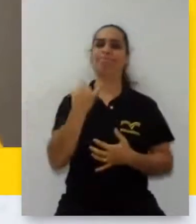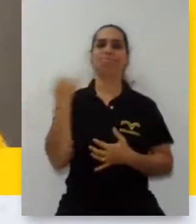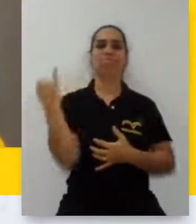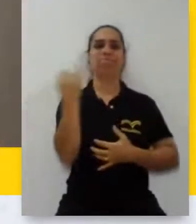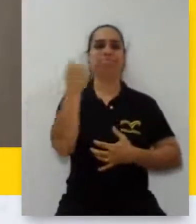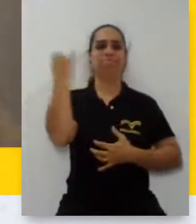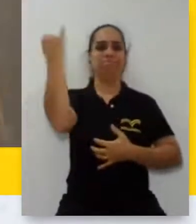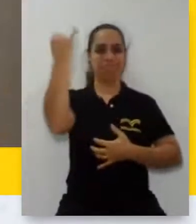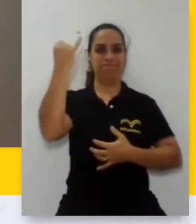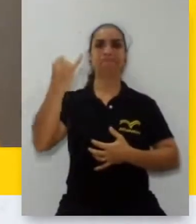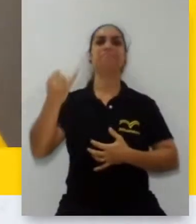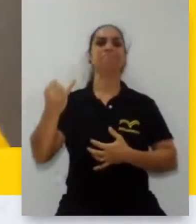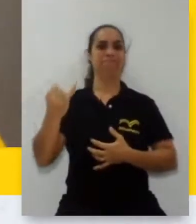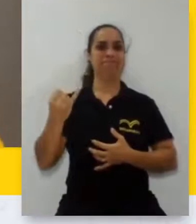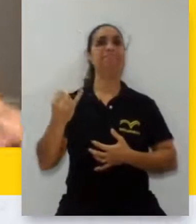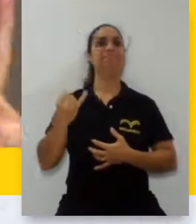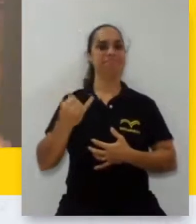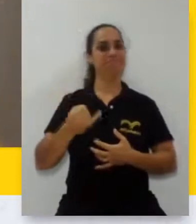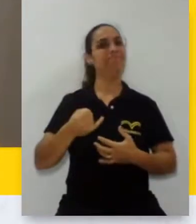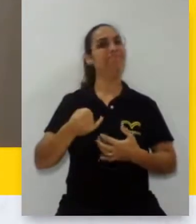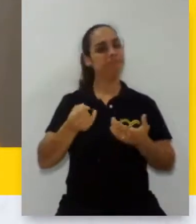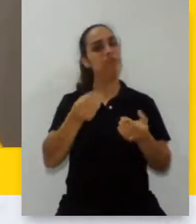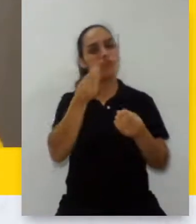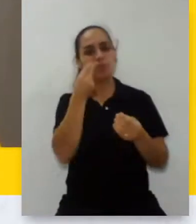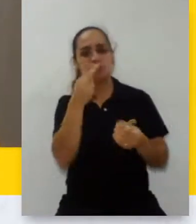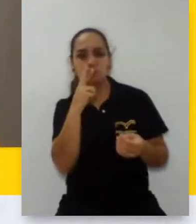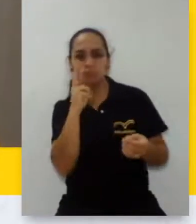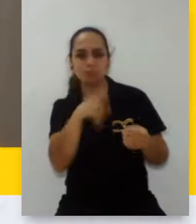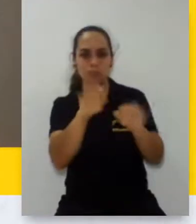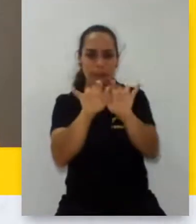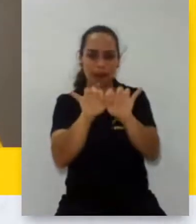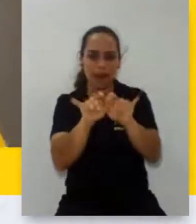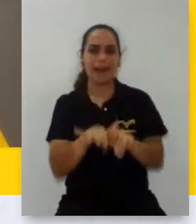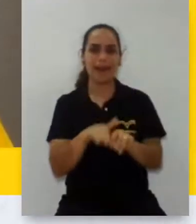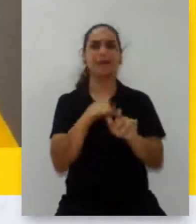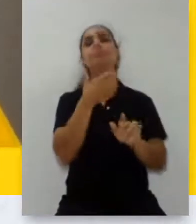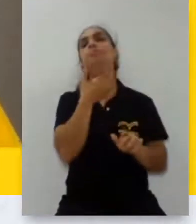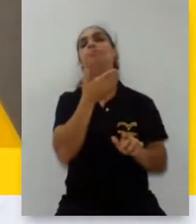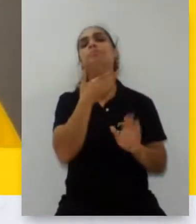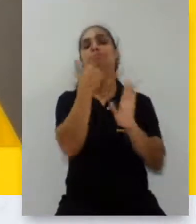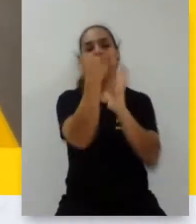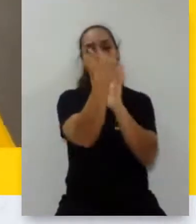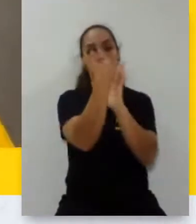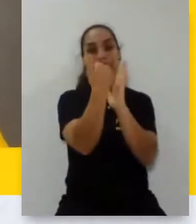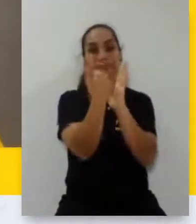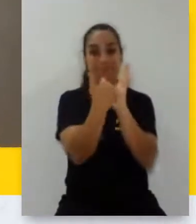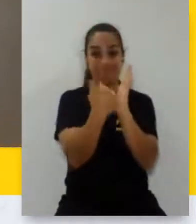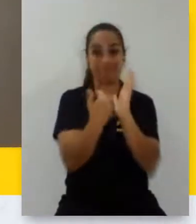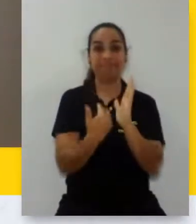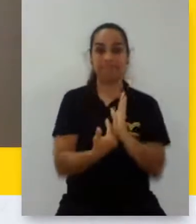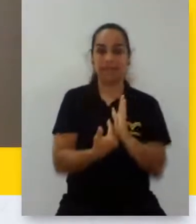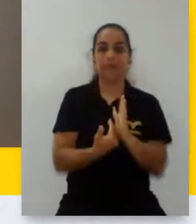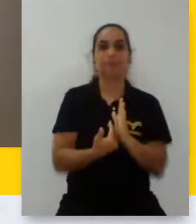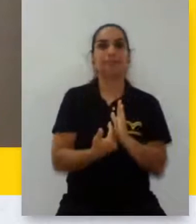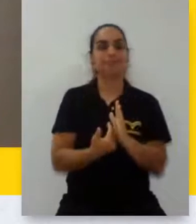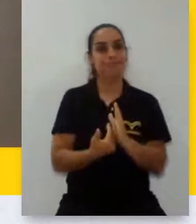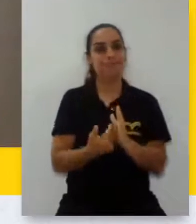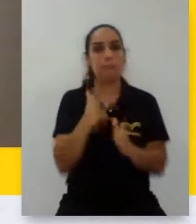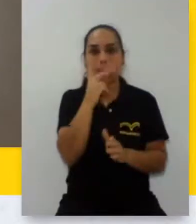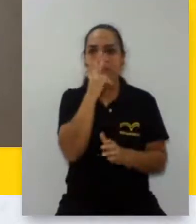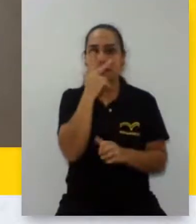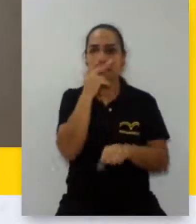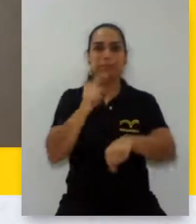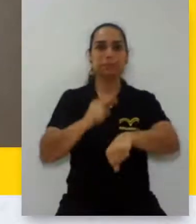policiando e vendo, né, quanto tempo eu fico inativo, será que eu tenho esse